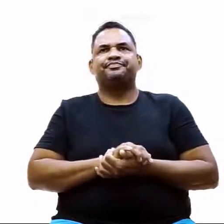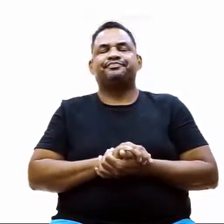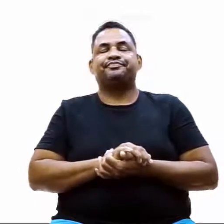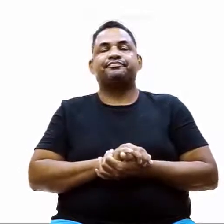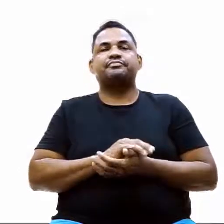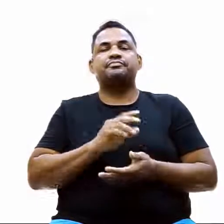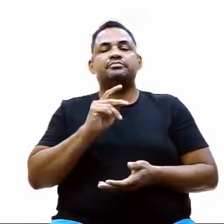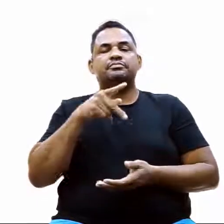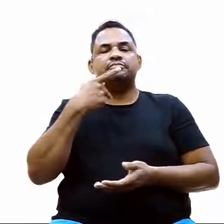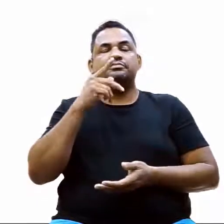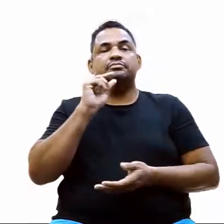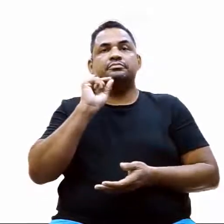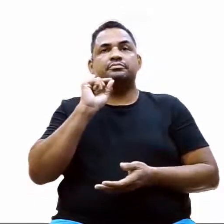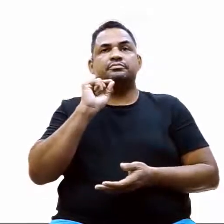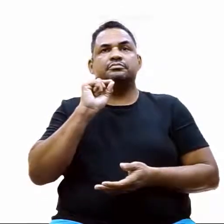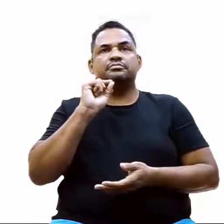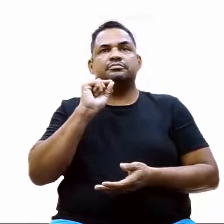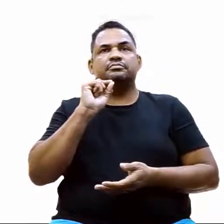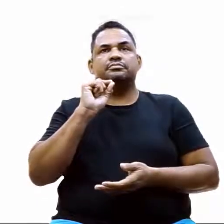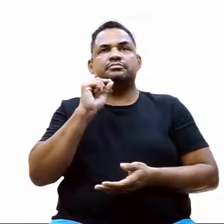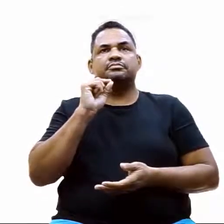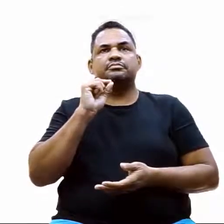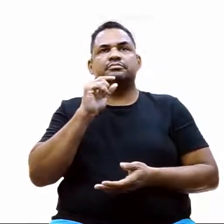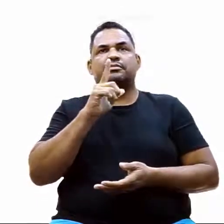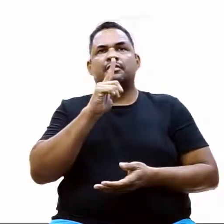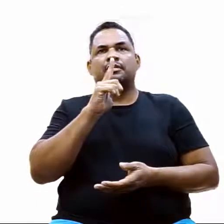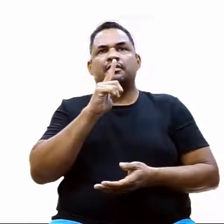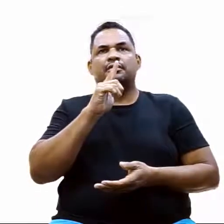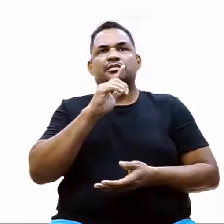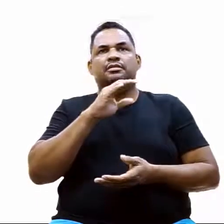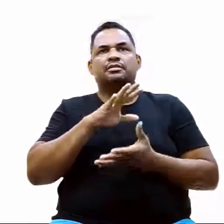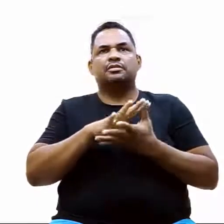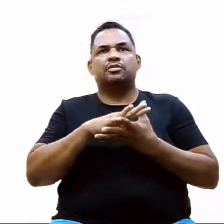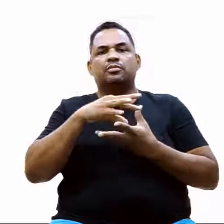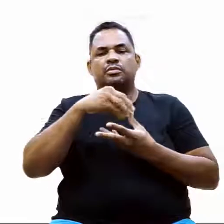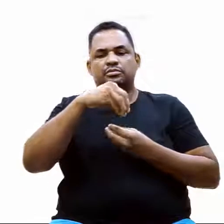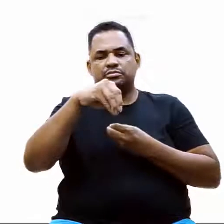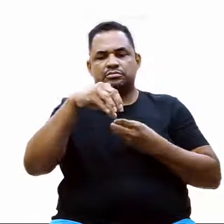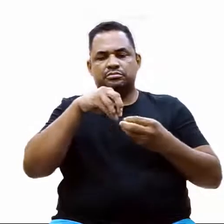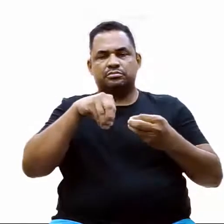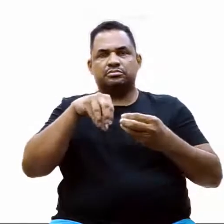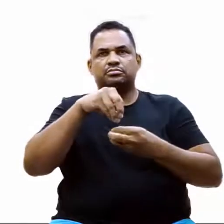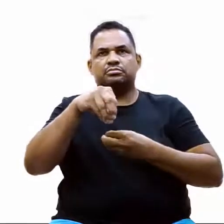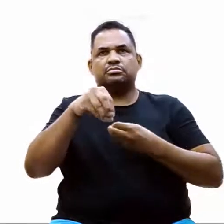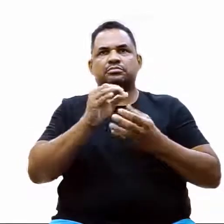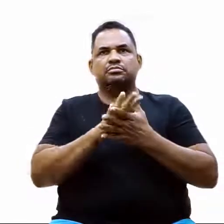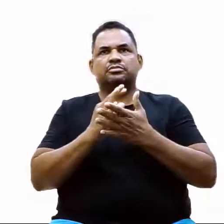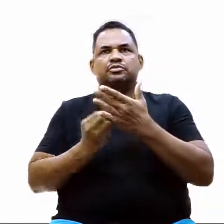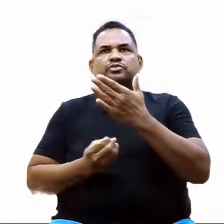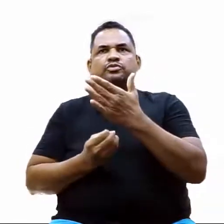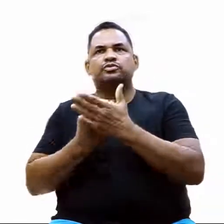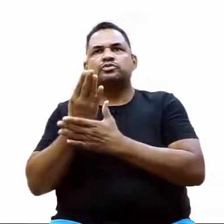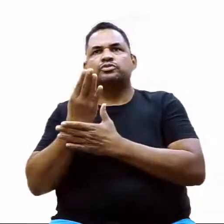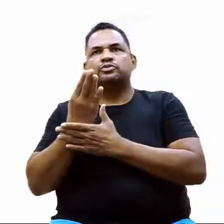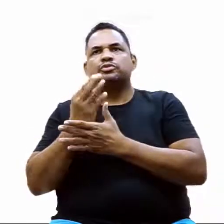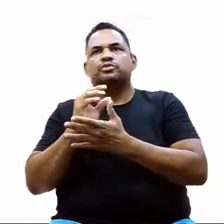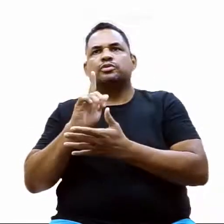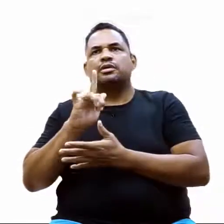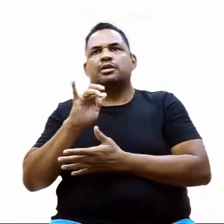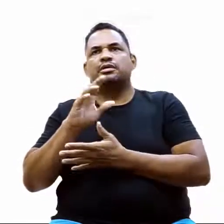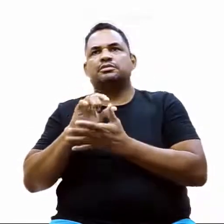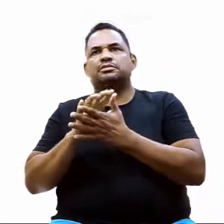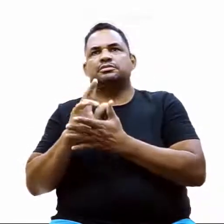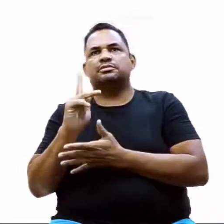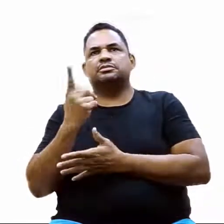seguinte: a água se decompondo e formando hidrogênio